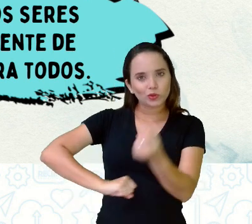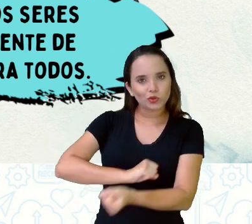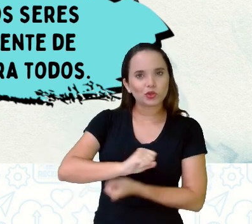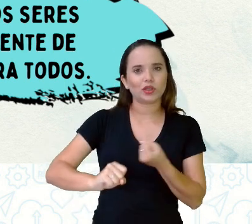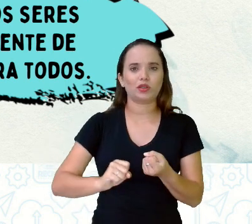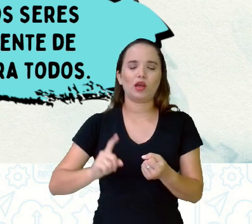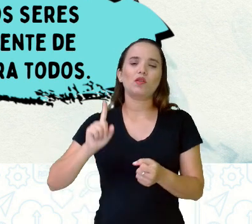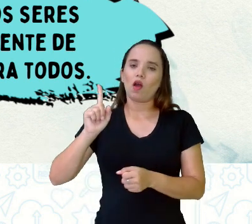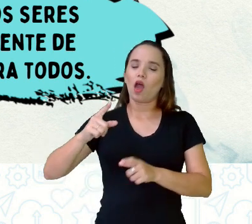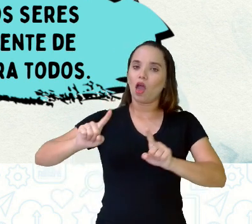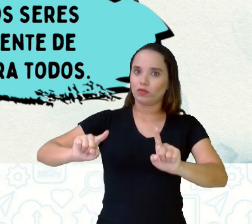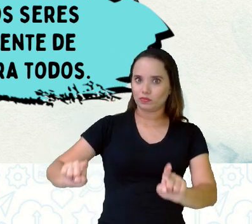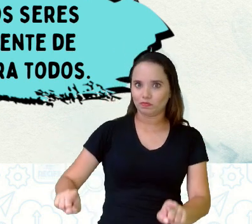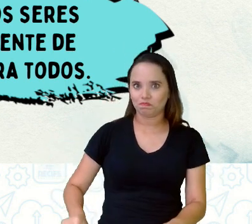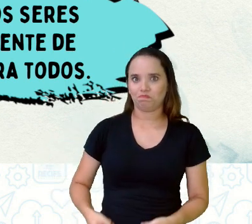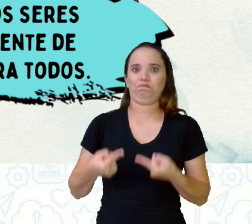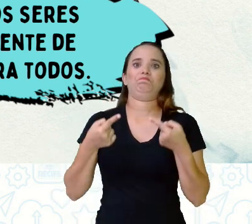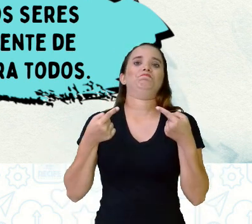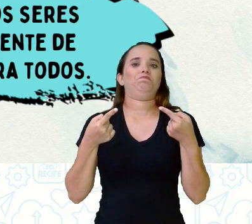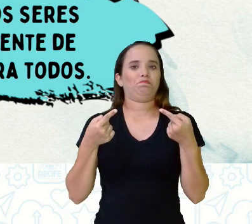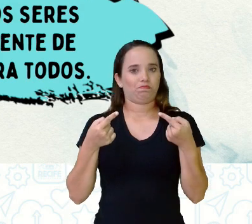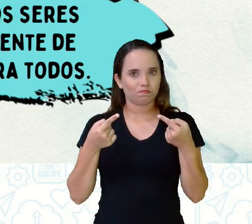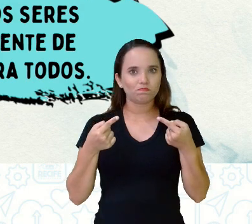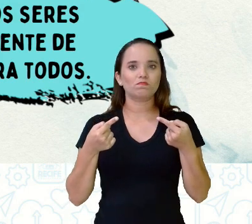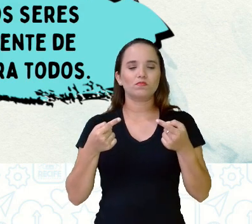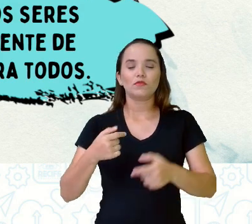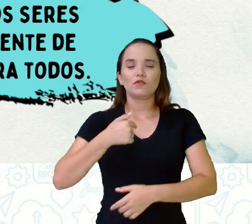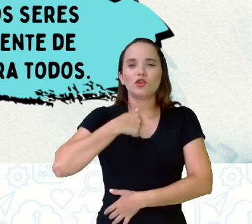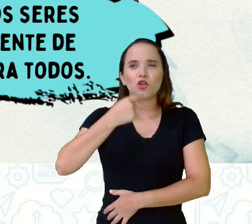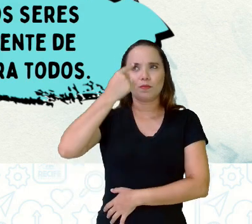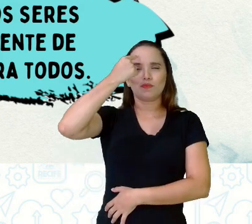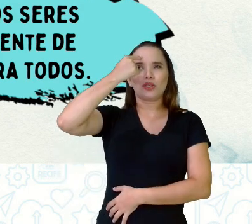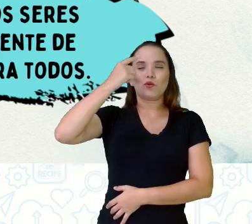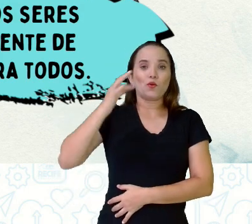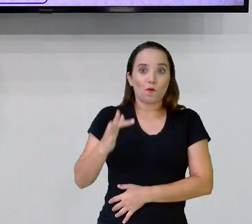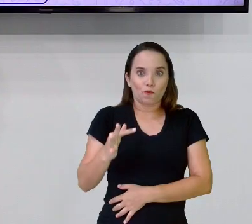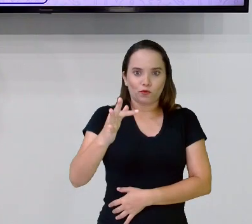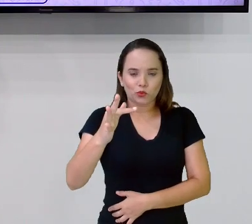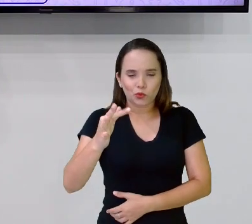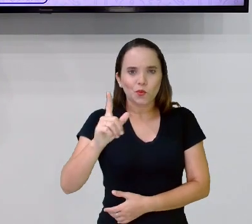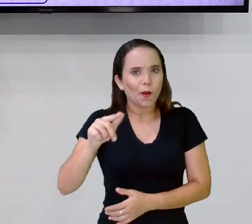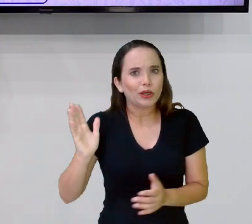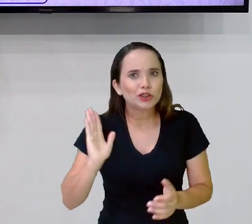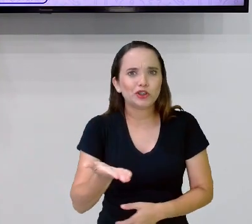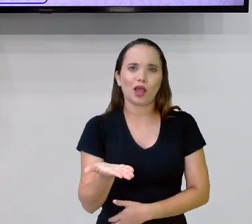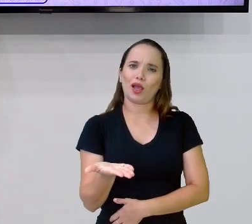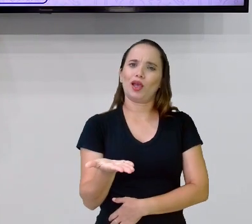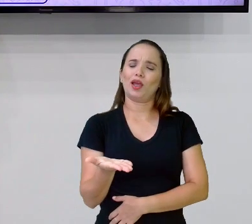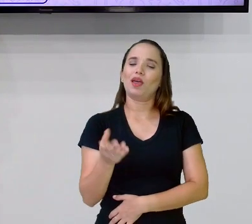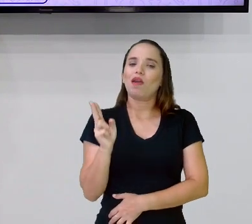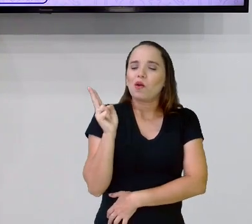nosso grande desafio. E eu costumo dizer que o futuro é agora, né? A gente vive numa